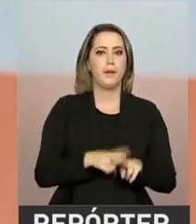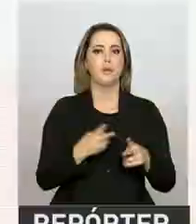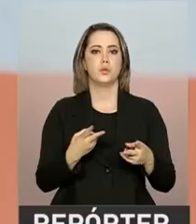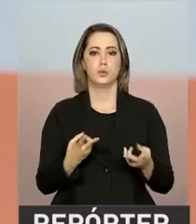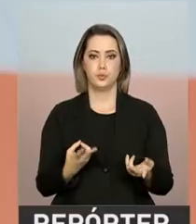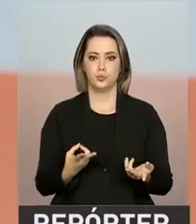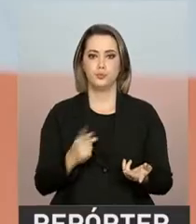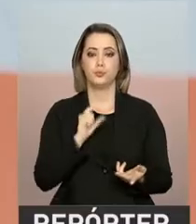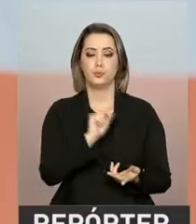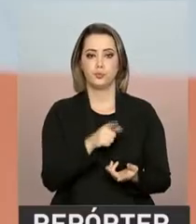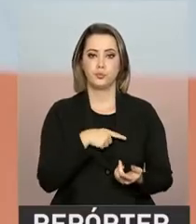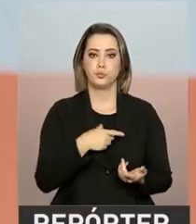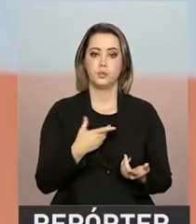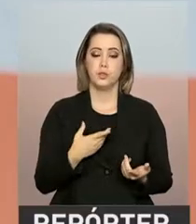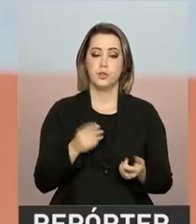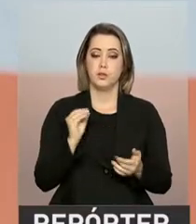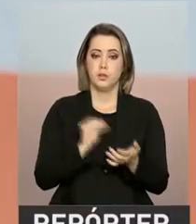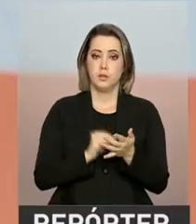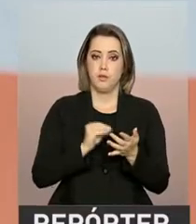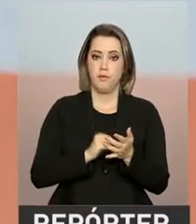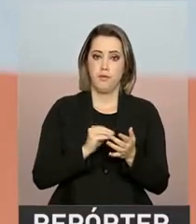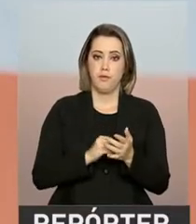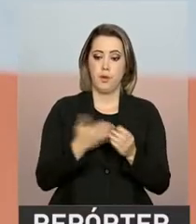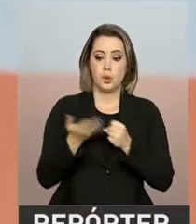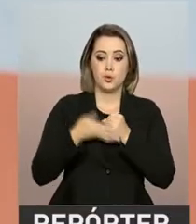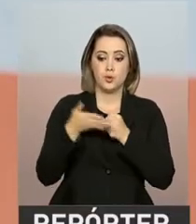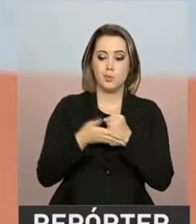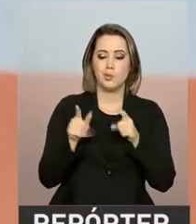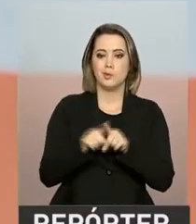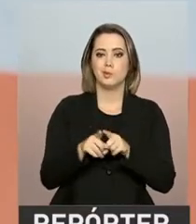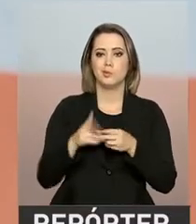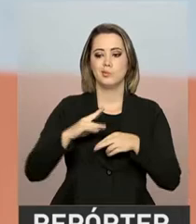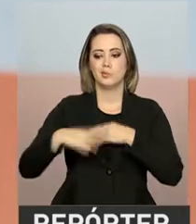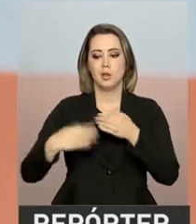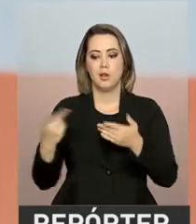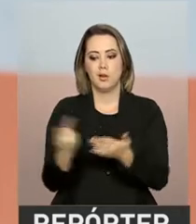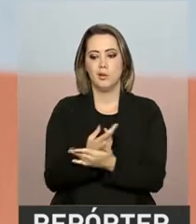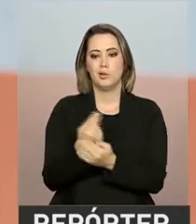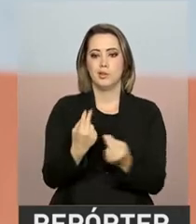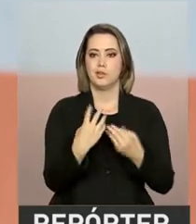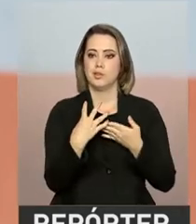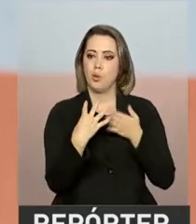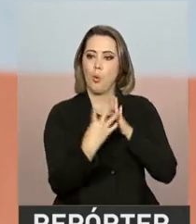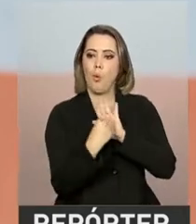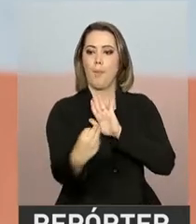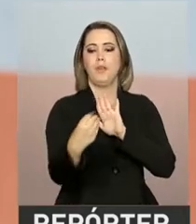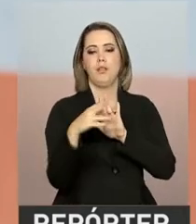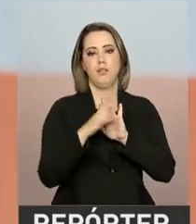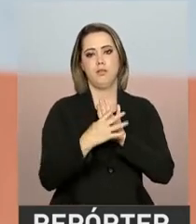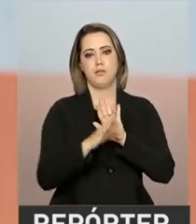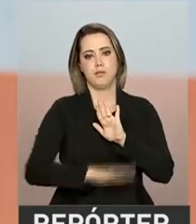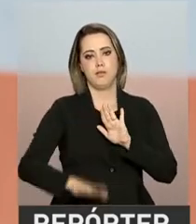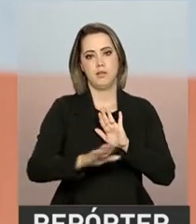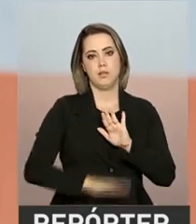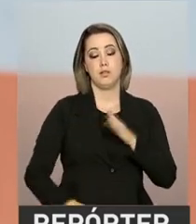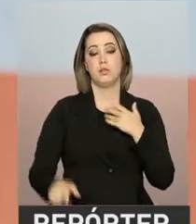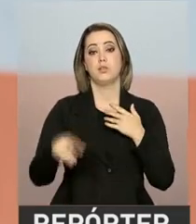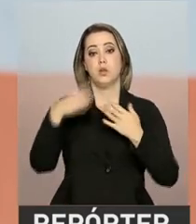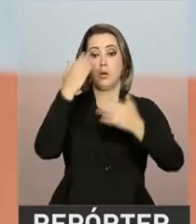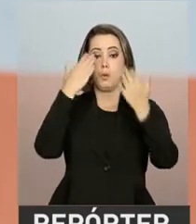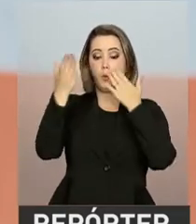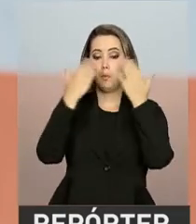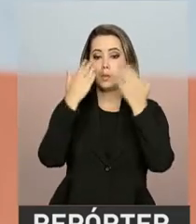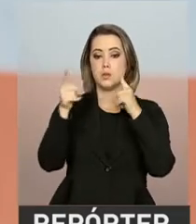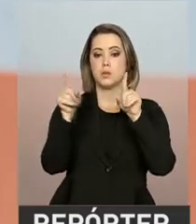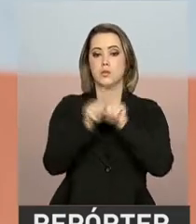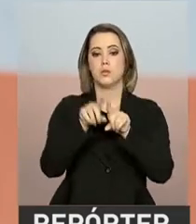cometido e tal. E essa desestrutura é reproduzida no comportamento dessas crianças. O trabalho do psicólogo e dos outros profissionais em